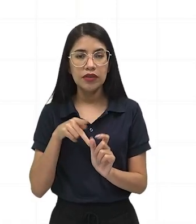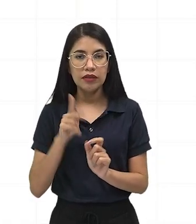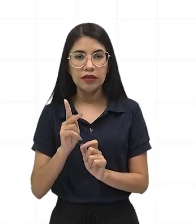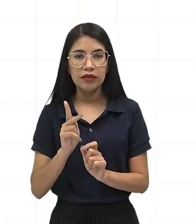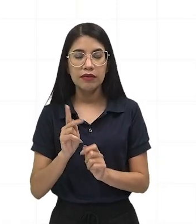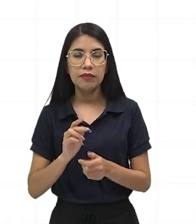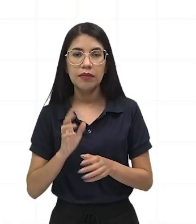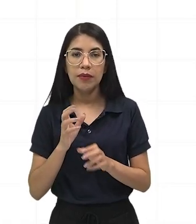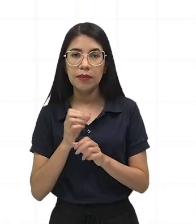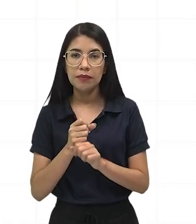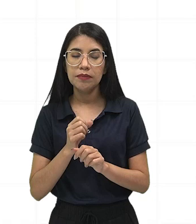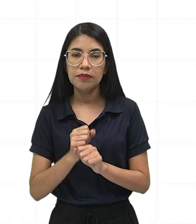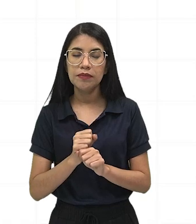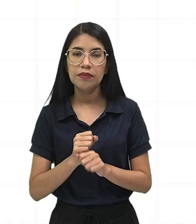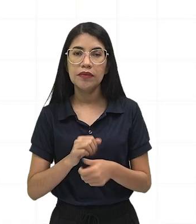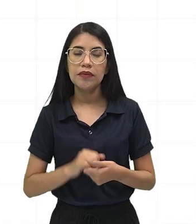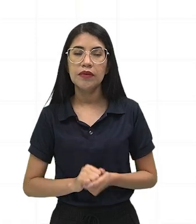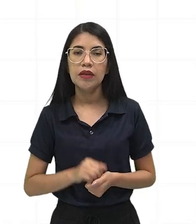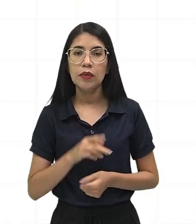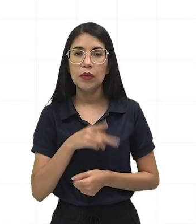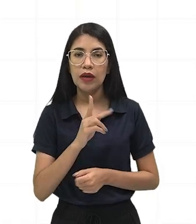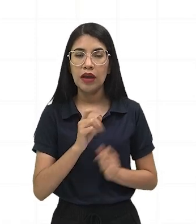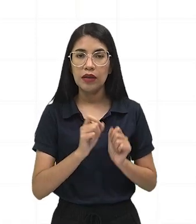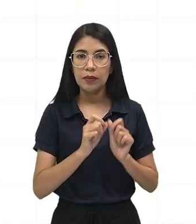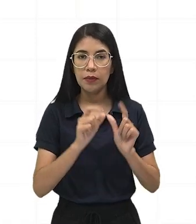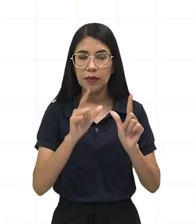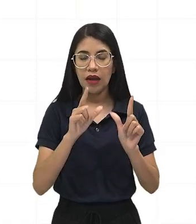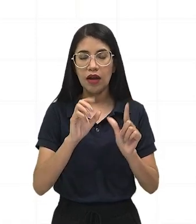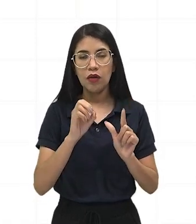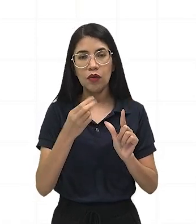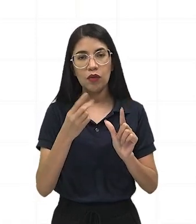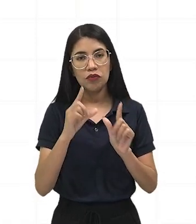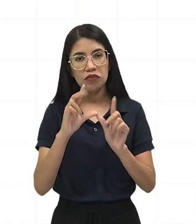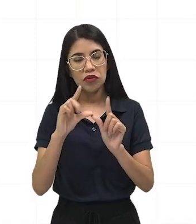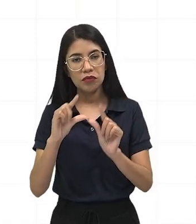né? Onde eu aumento o k ou diminuo.